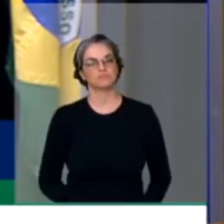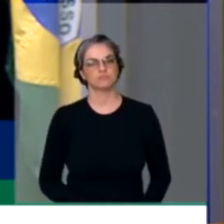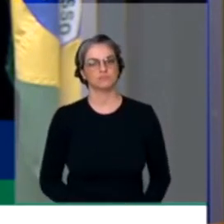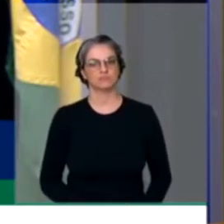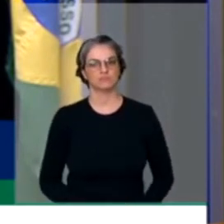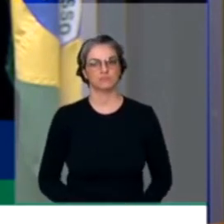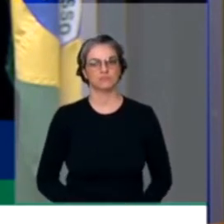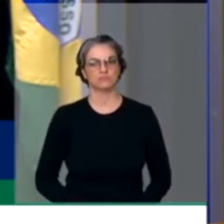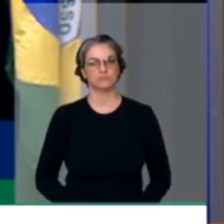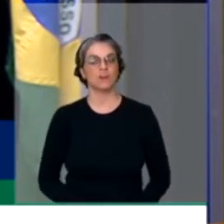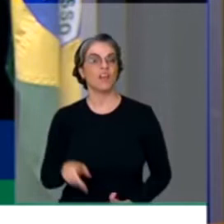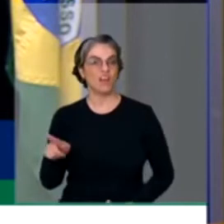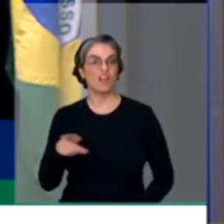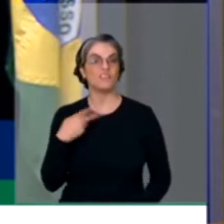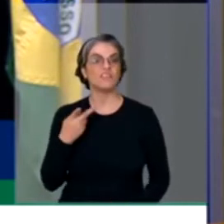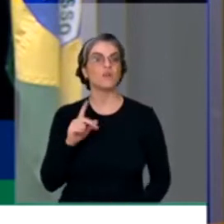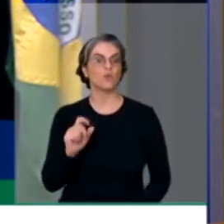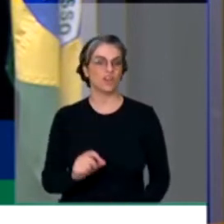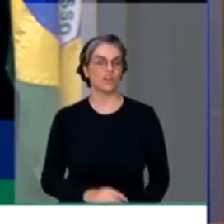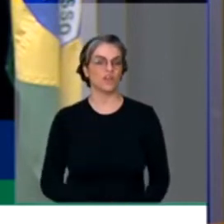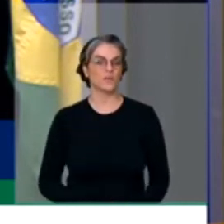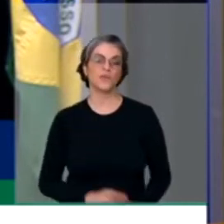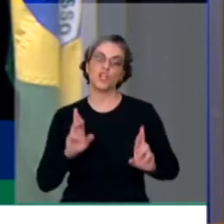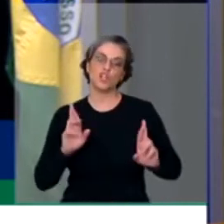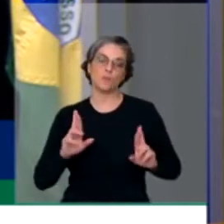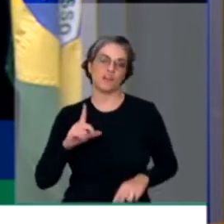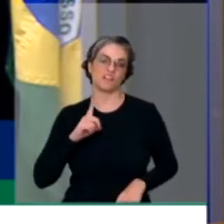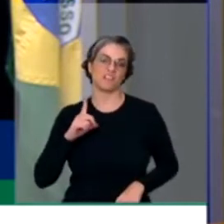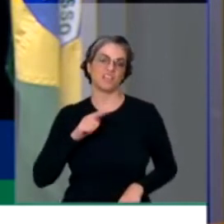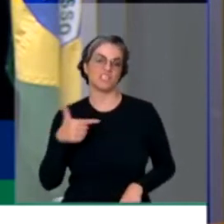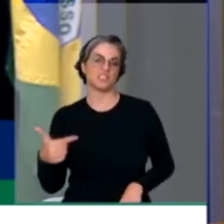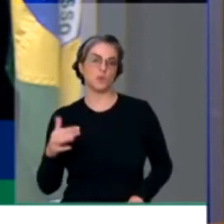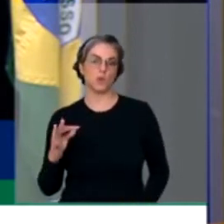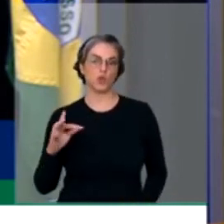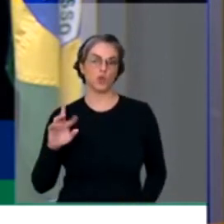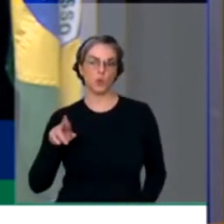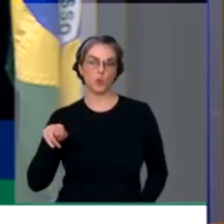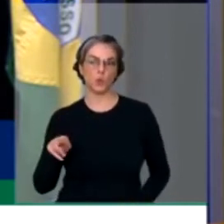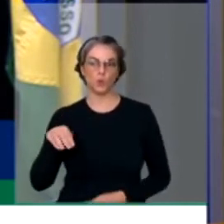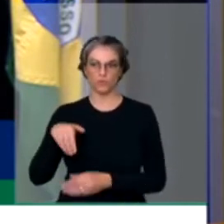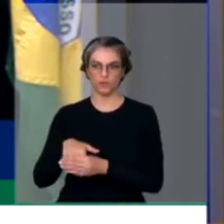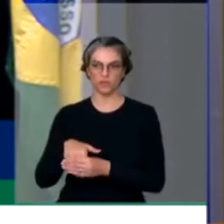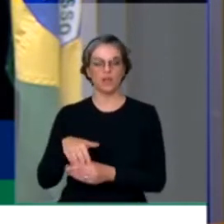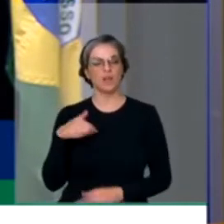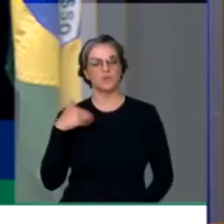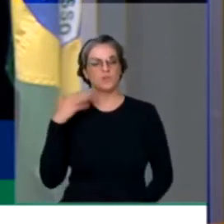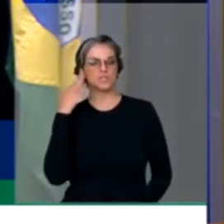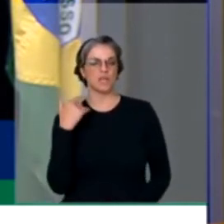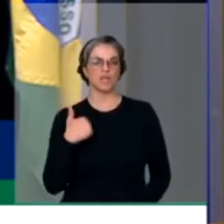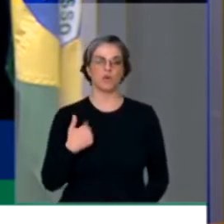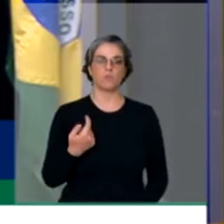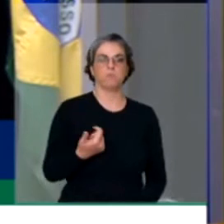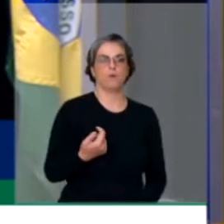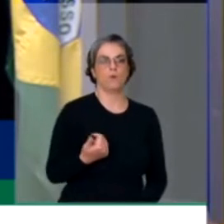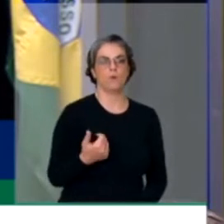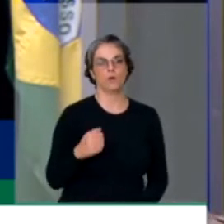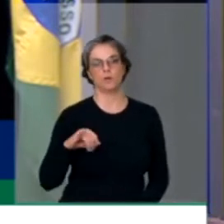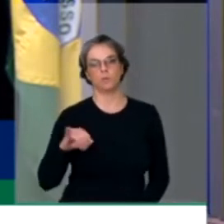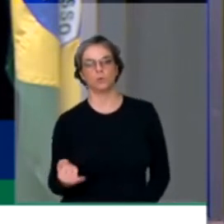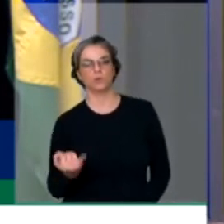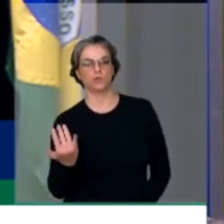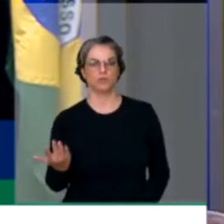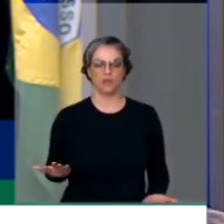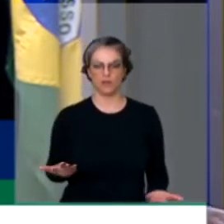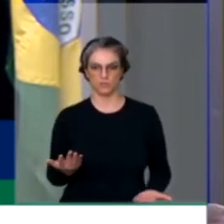ele: espero que haja segundo turno. Sei que as minhas chances são remotas. A minha chance só não